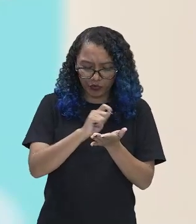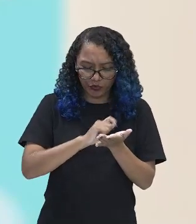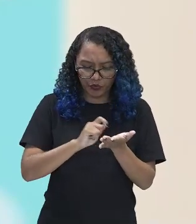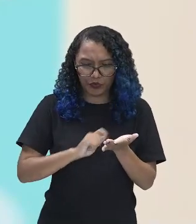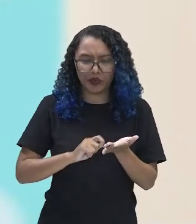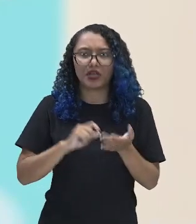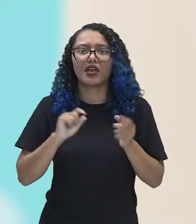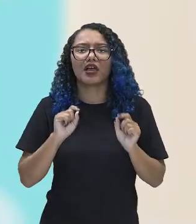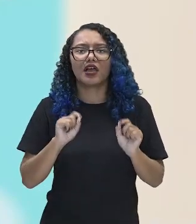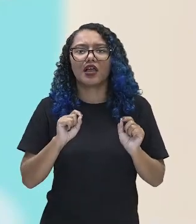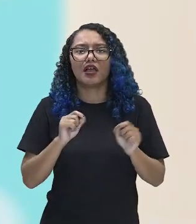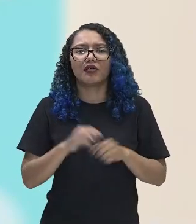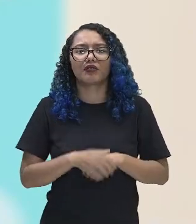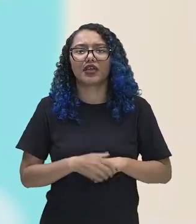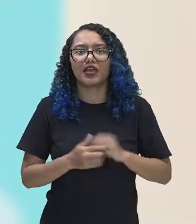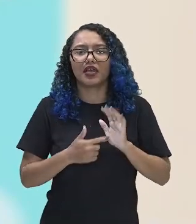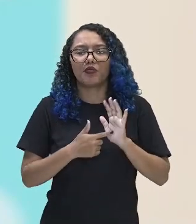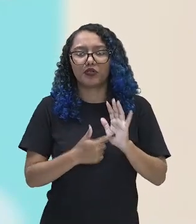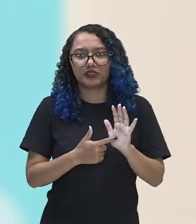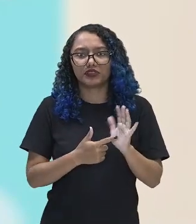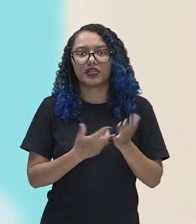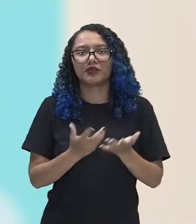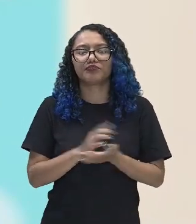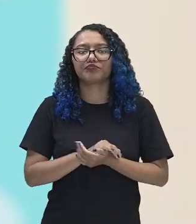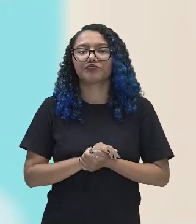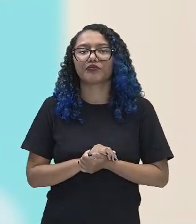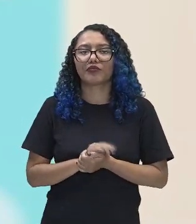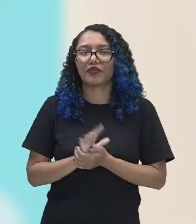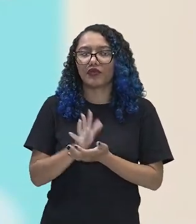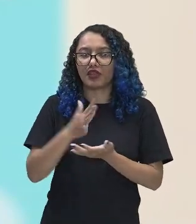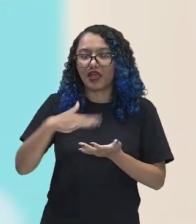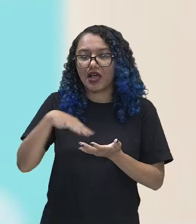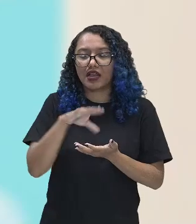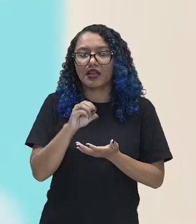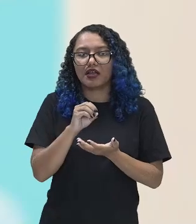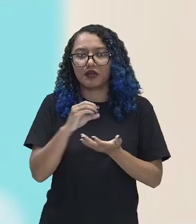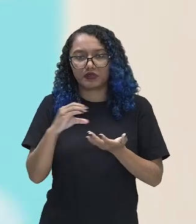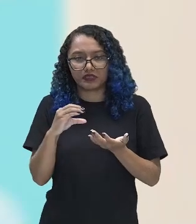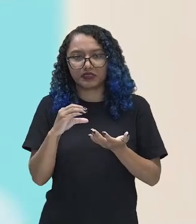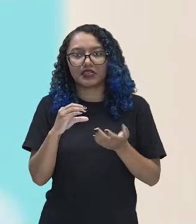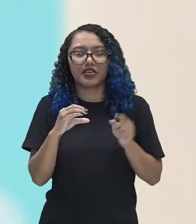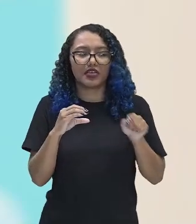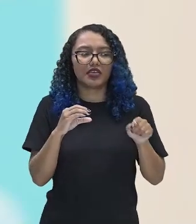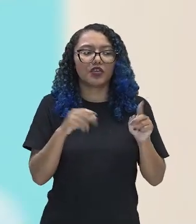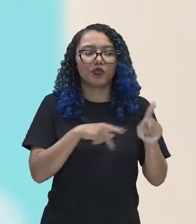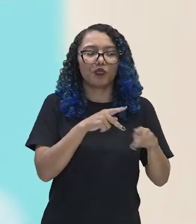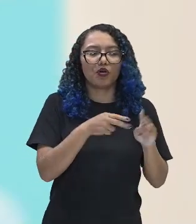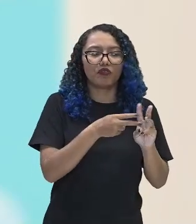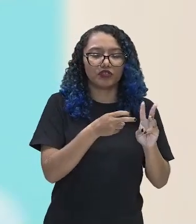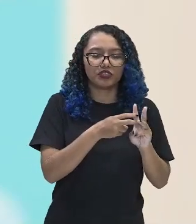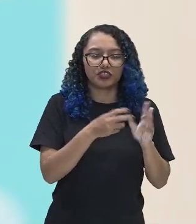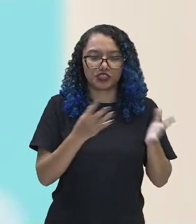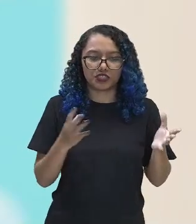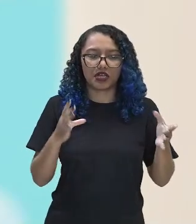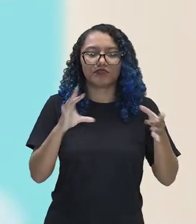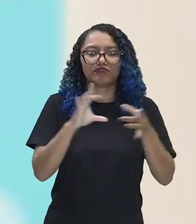o mundo, que nós chamamos de ocidental, e os povos ali originários indígenas. Além disso,